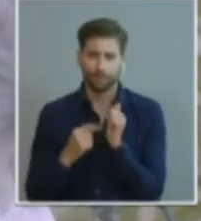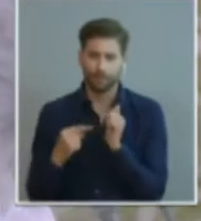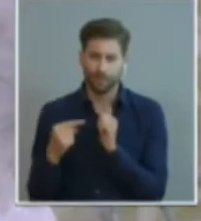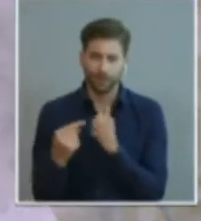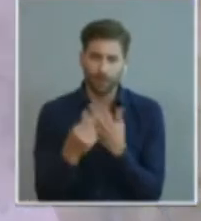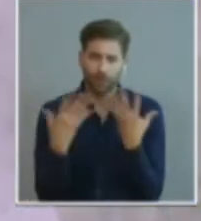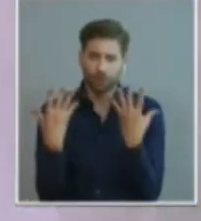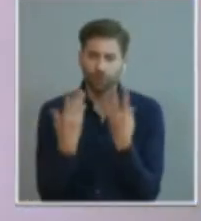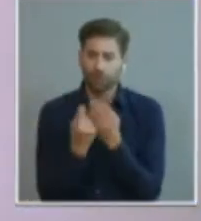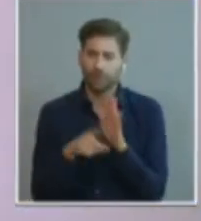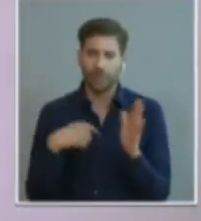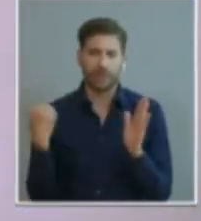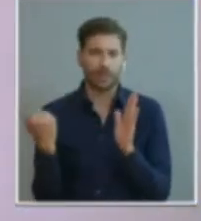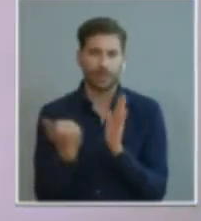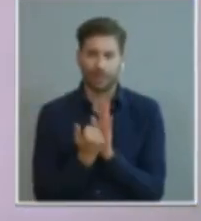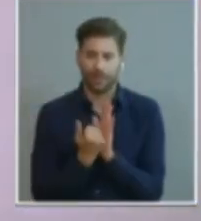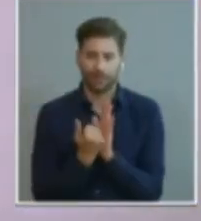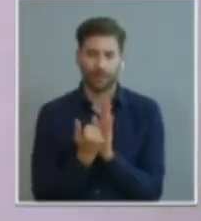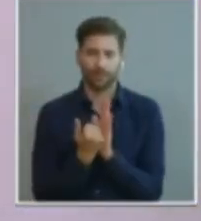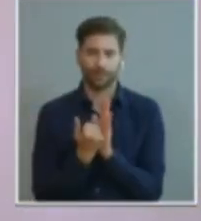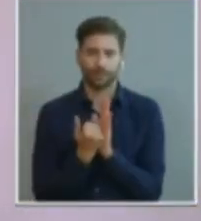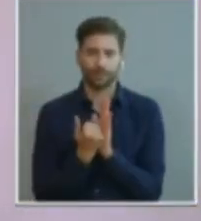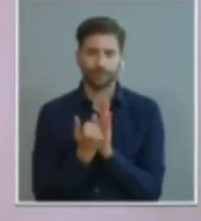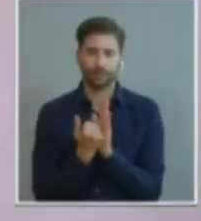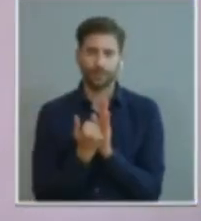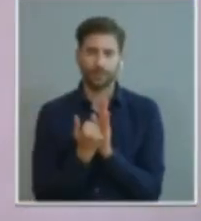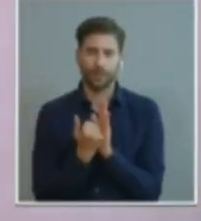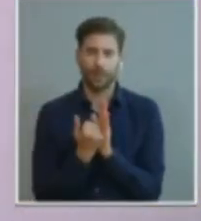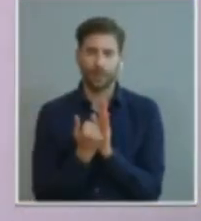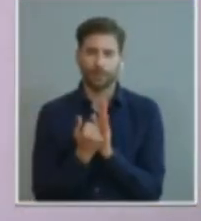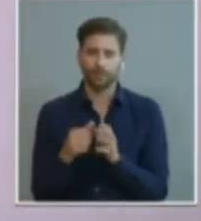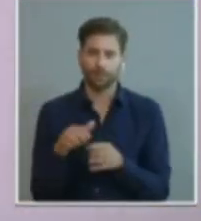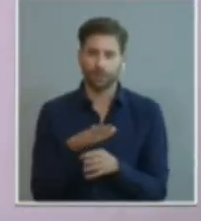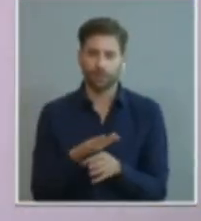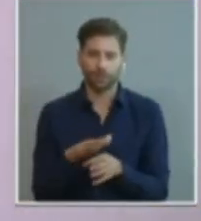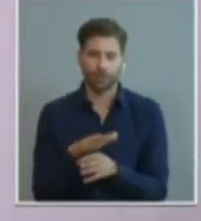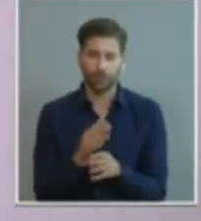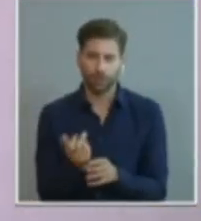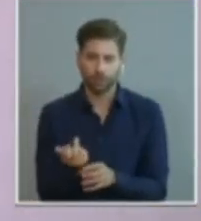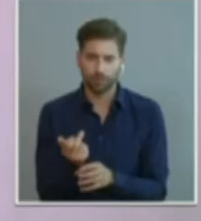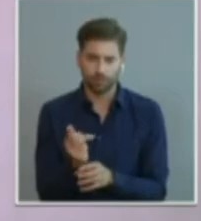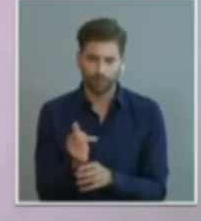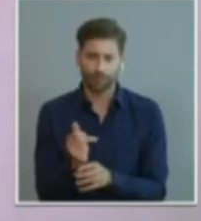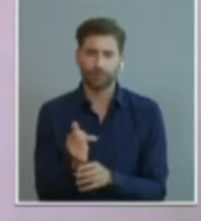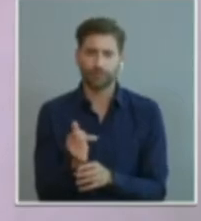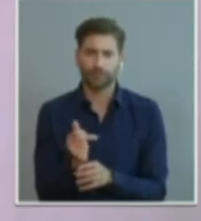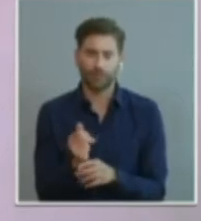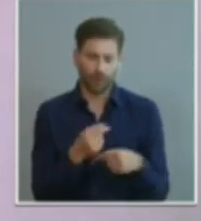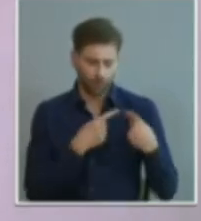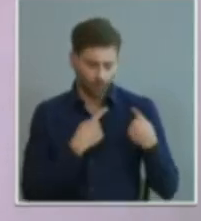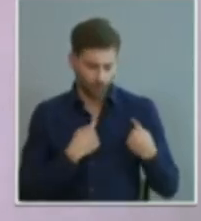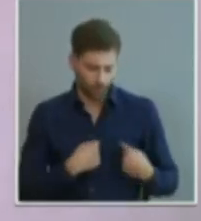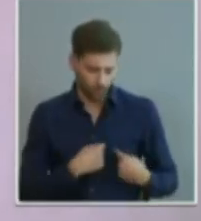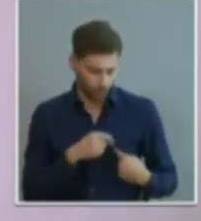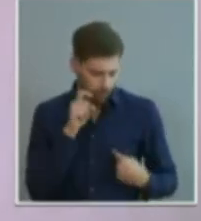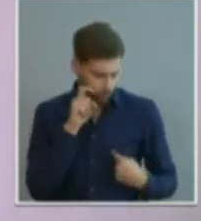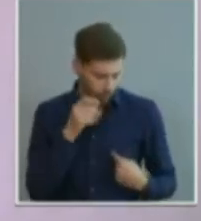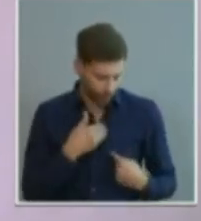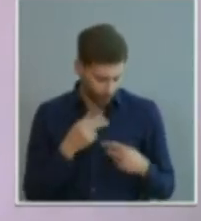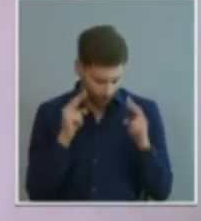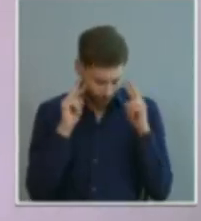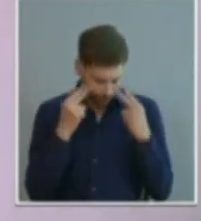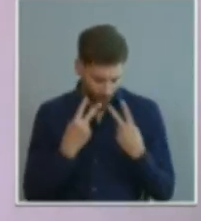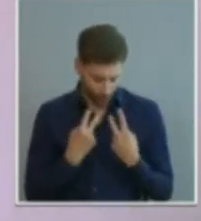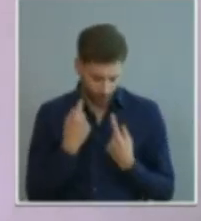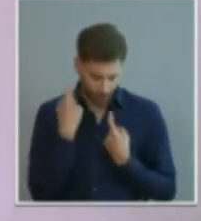perto, mesmo naqueles momentos em que ela, guardando no seu coração, medita,